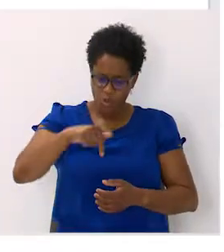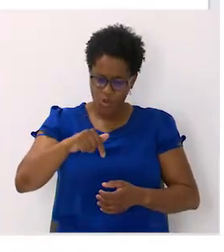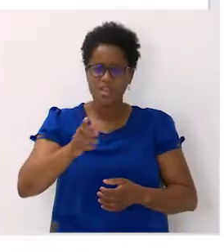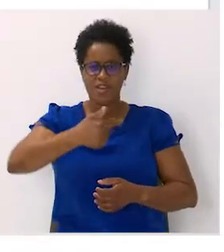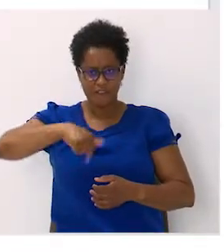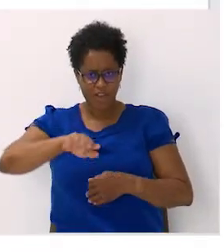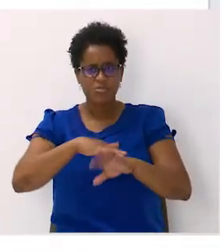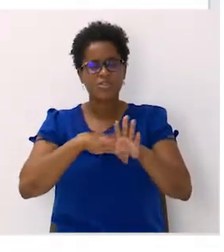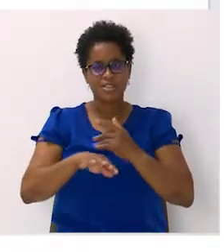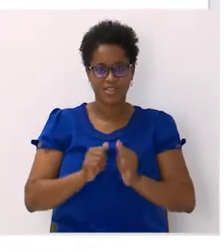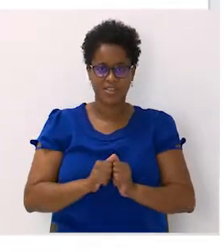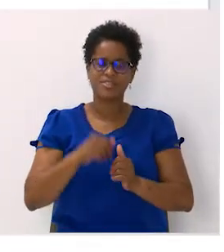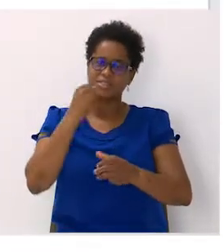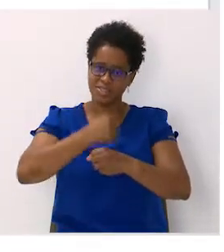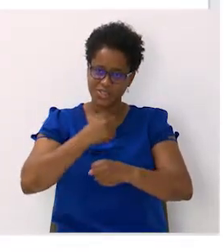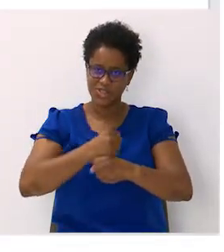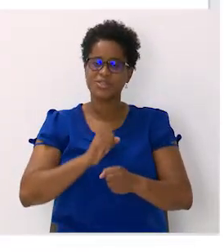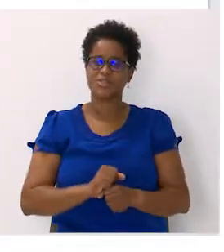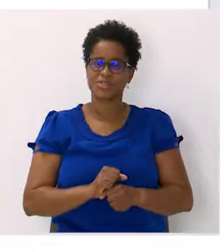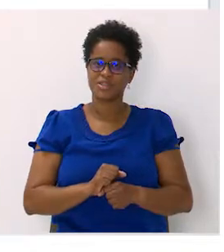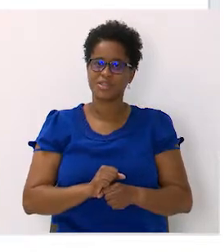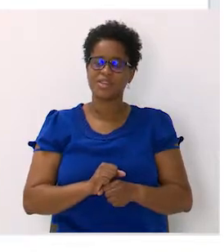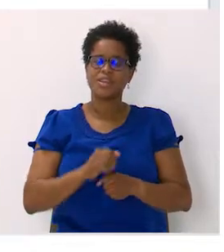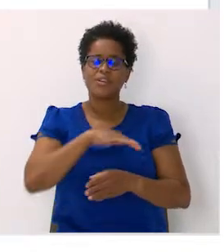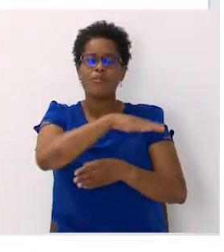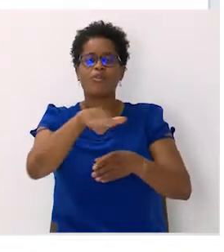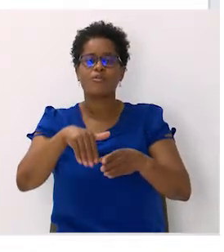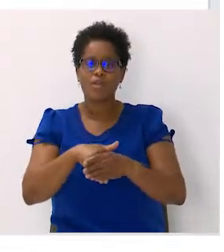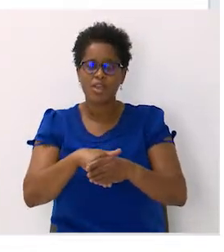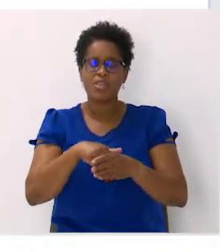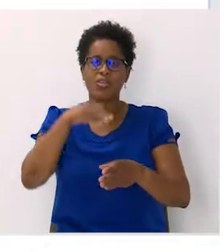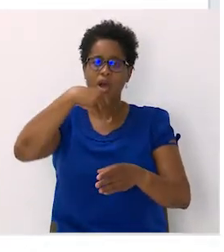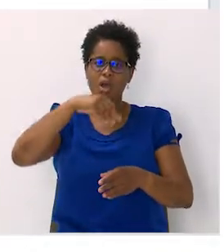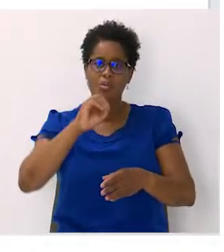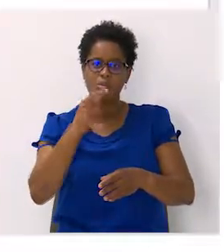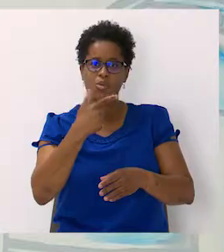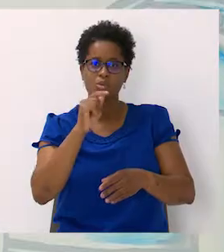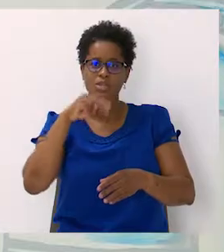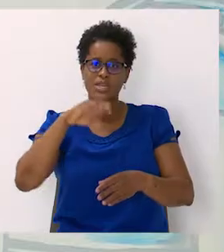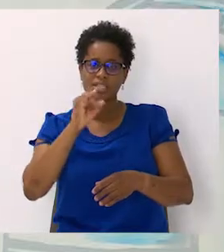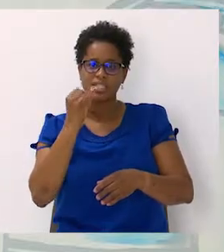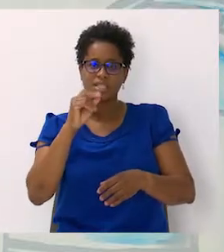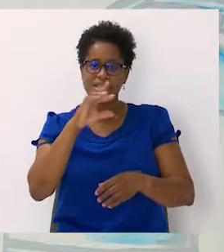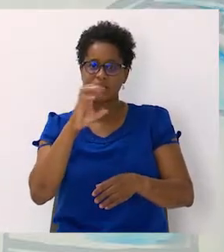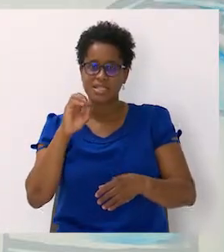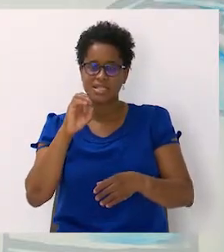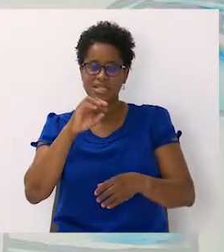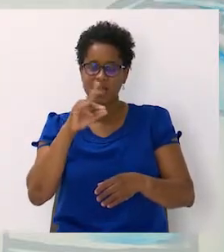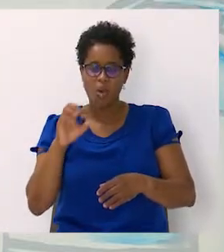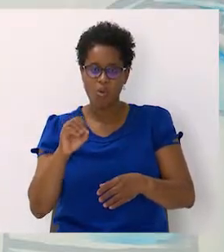Hoje vamos resolver exercícios envolvendo a potenciação. Nas aulas